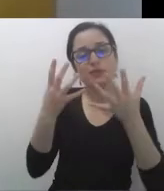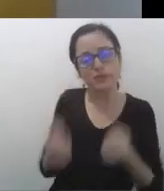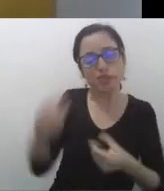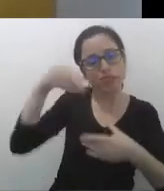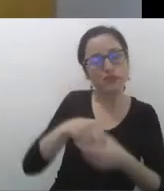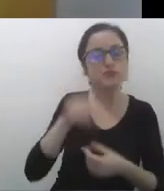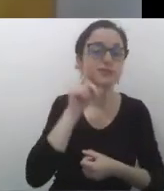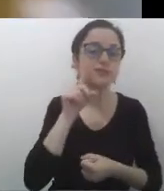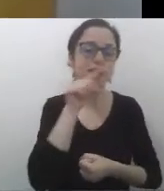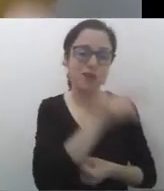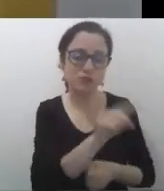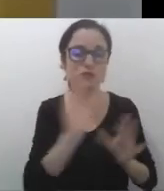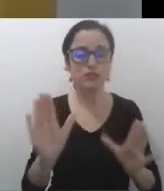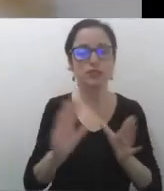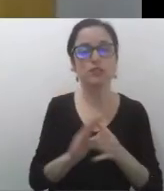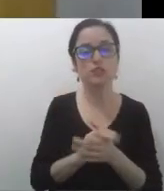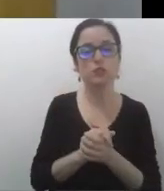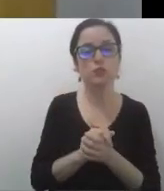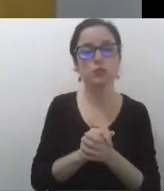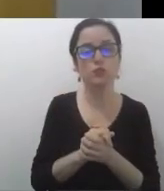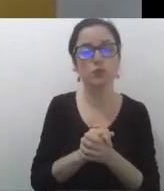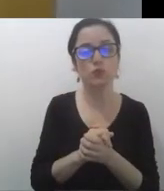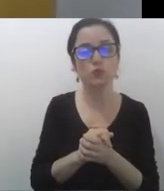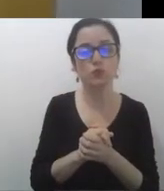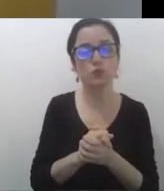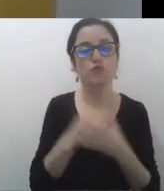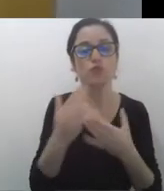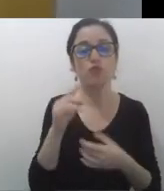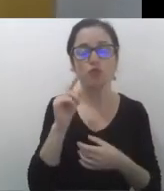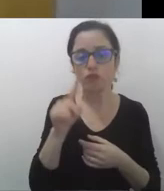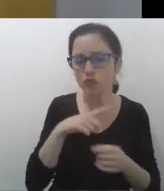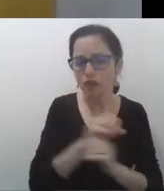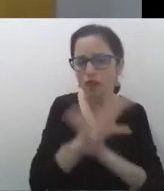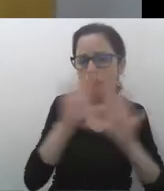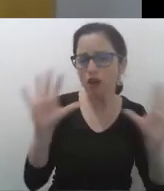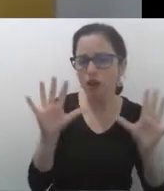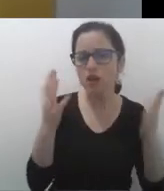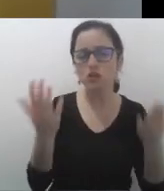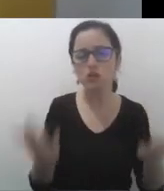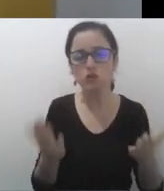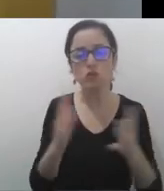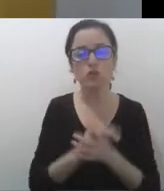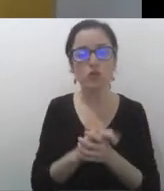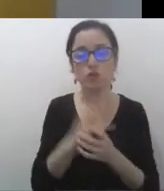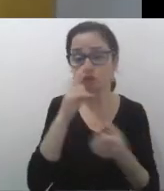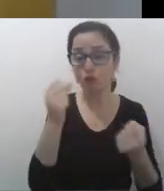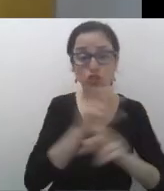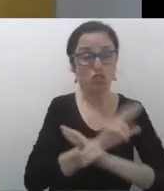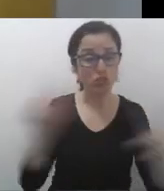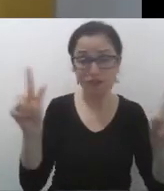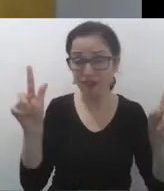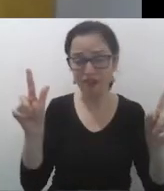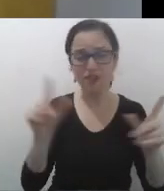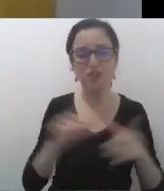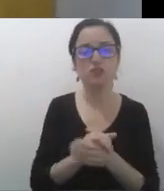Bauhaus foi aceita e foi incorporada nos Estados Unidos, mas você tem claramente